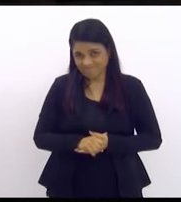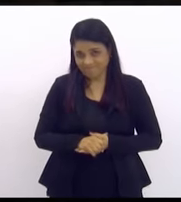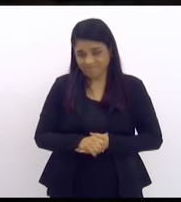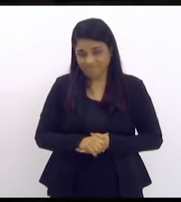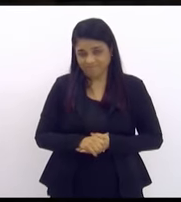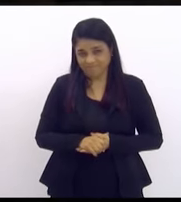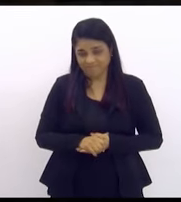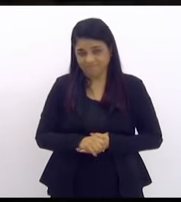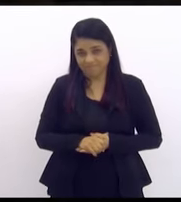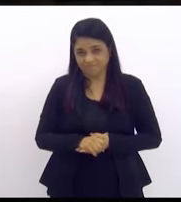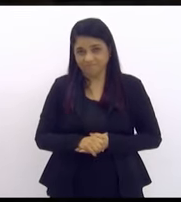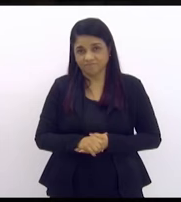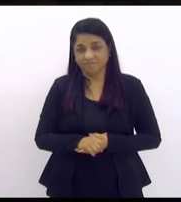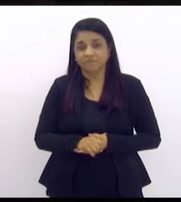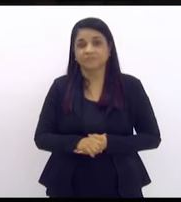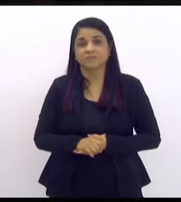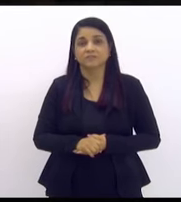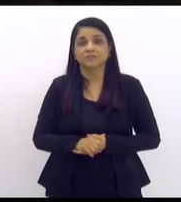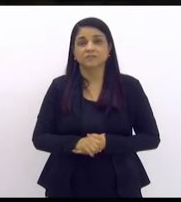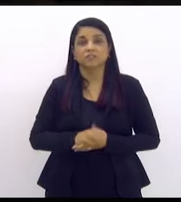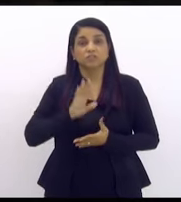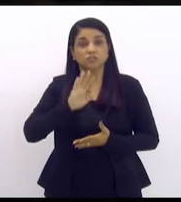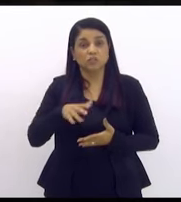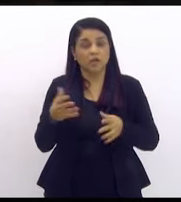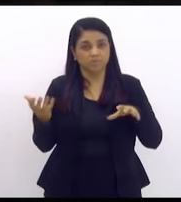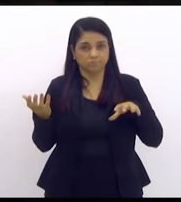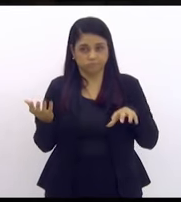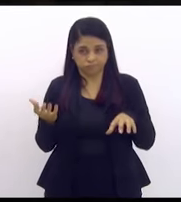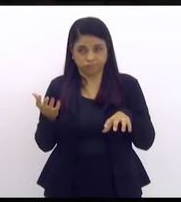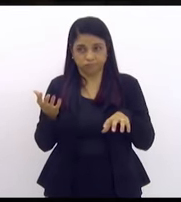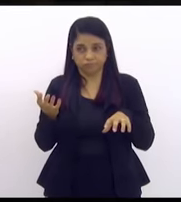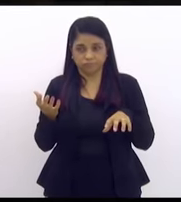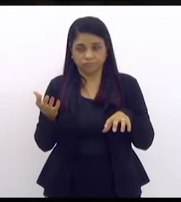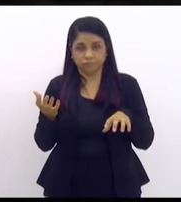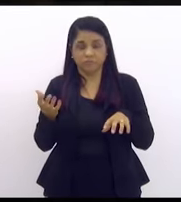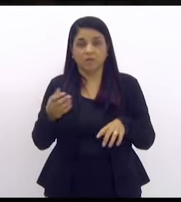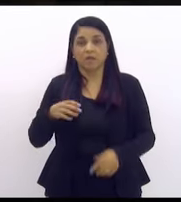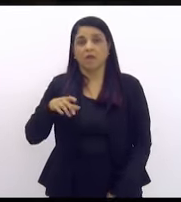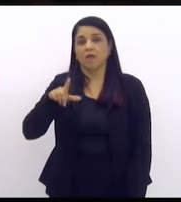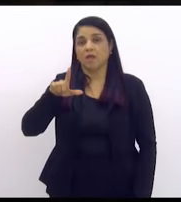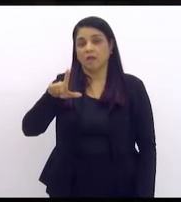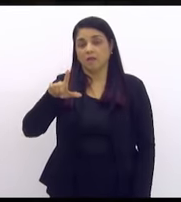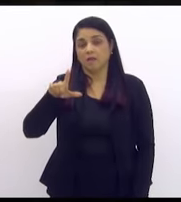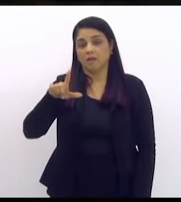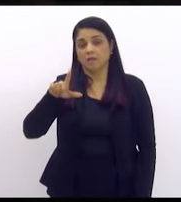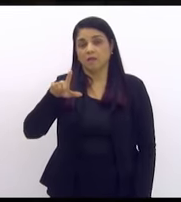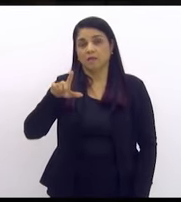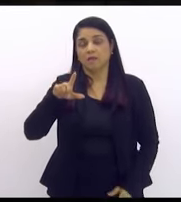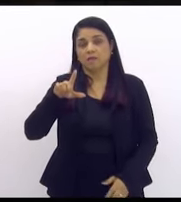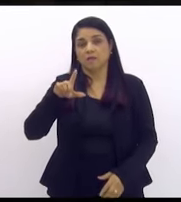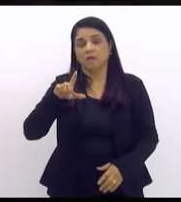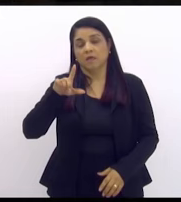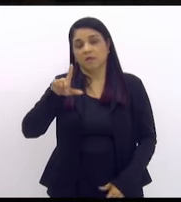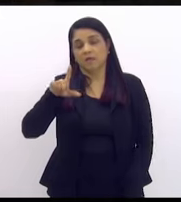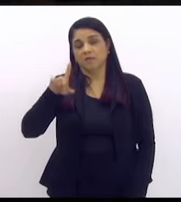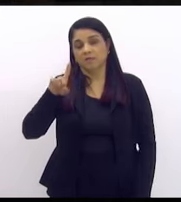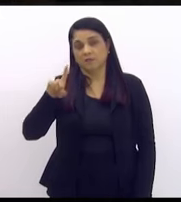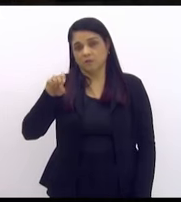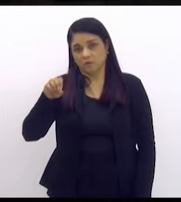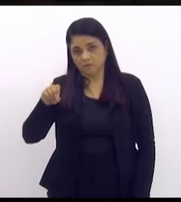porque já está no Congresso Nacional a LDO e a LOA. Então estamos